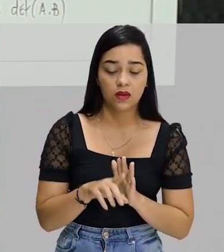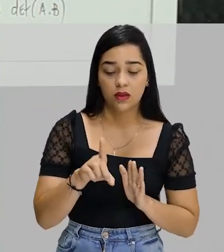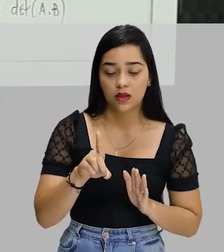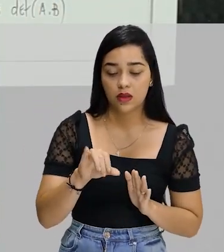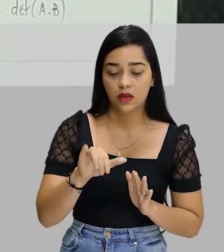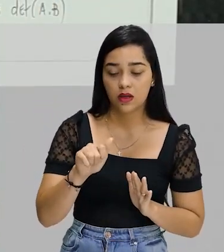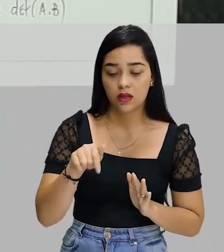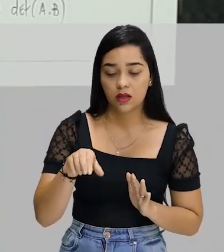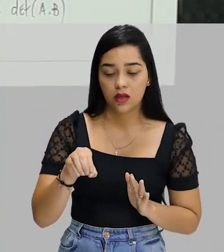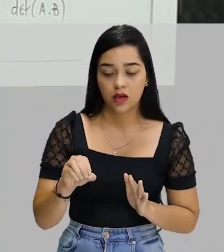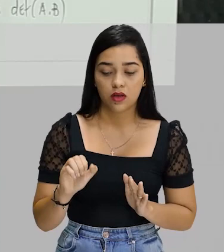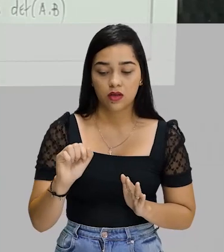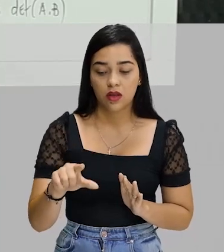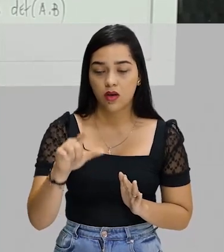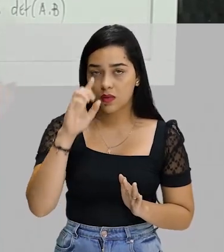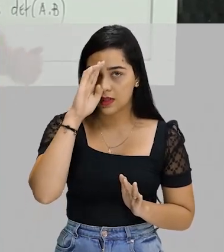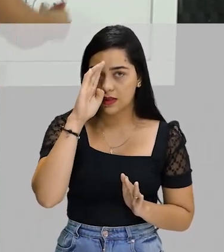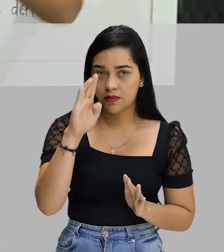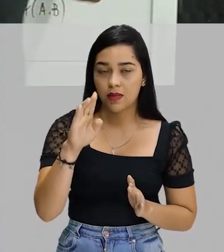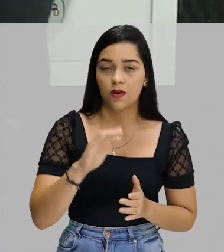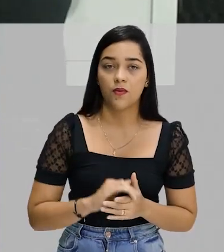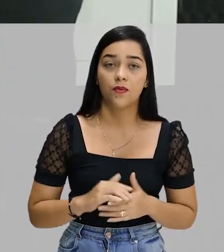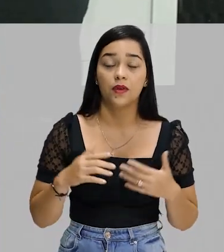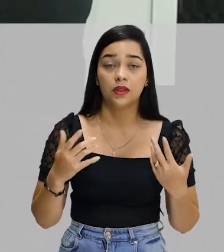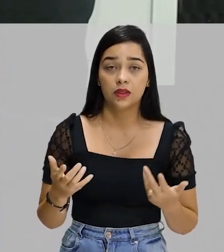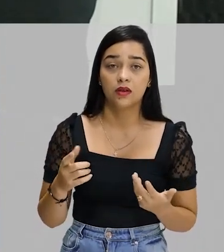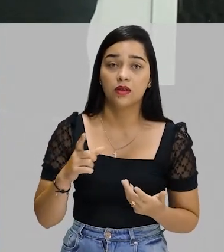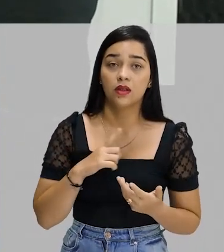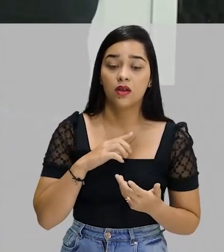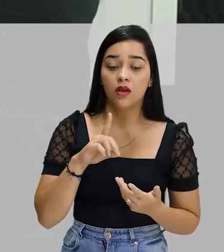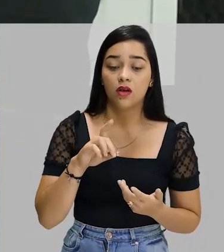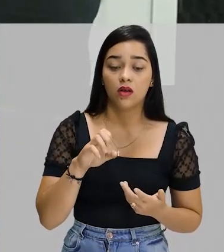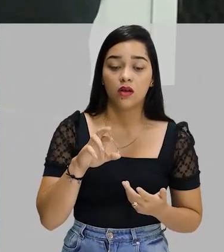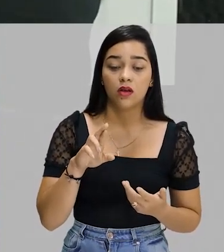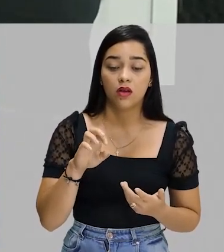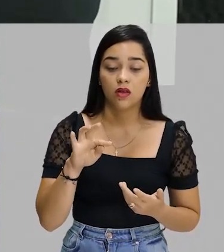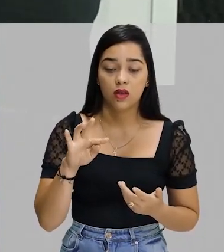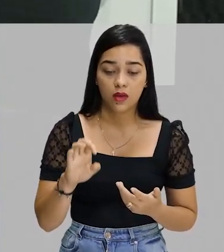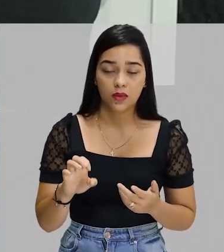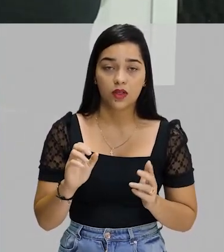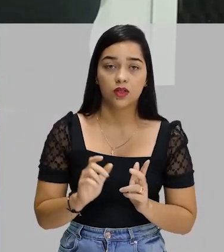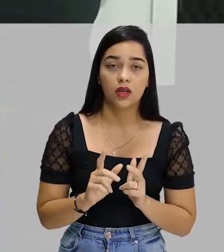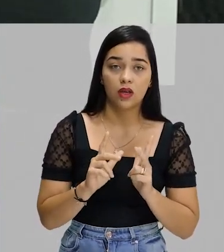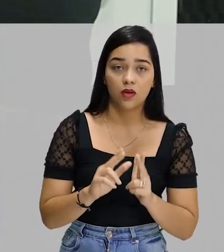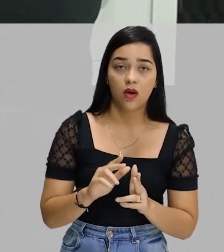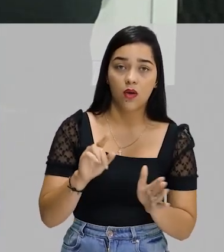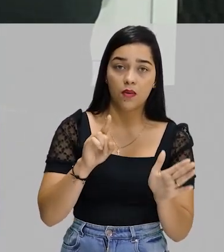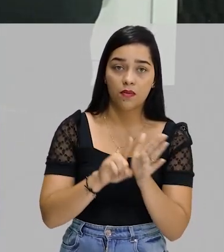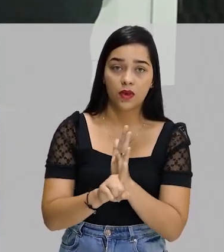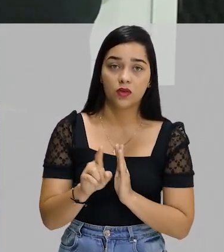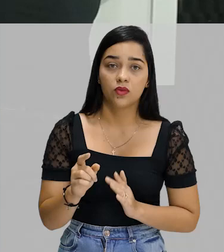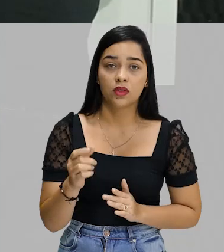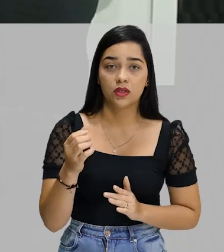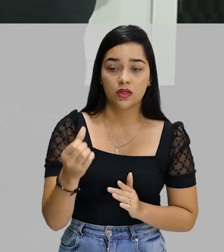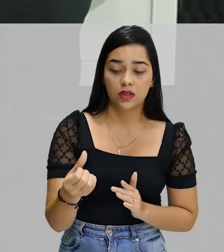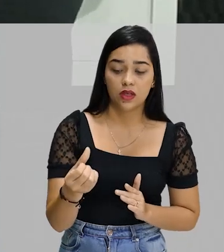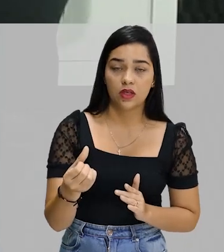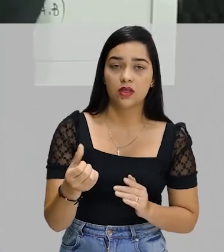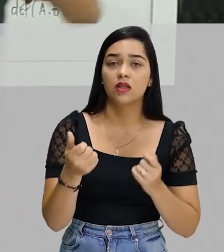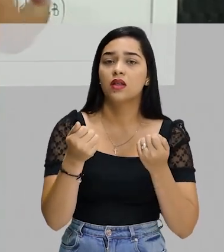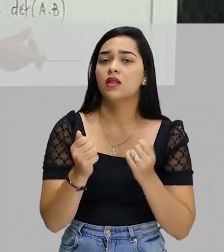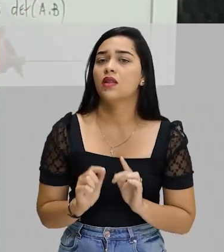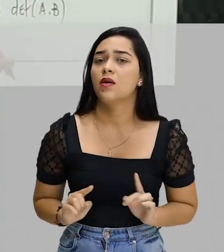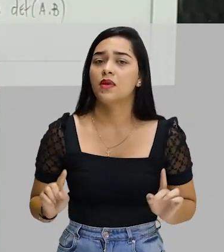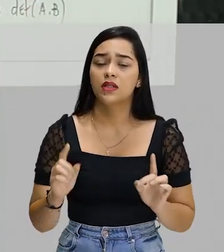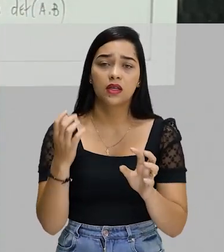diagonal principal. Então, nesse caso aqui, o determinante vai ser igual a menos 6. Não